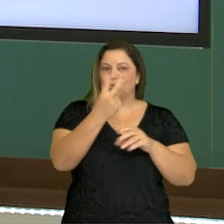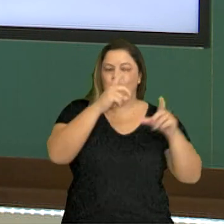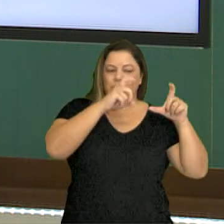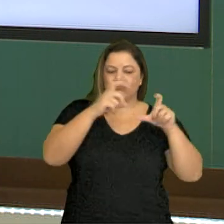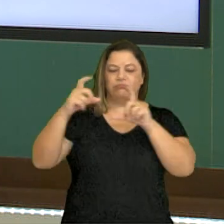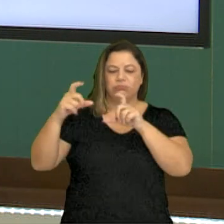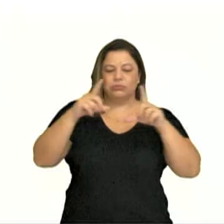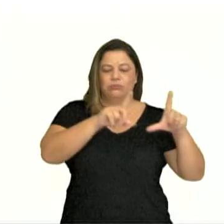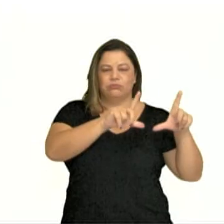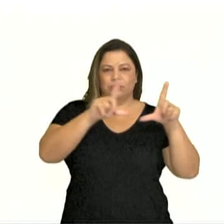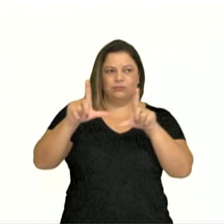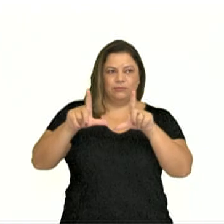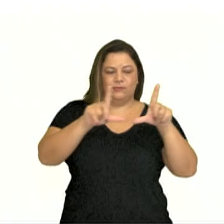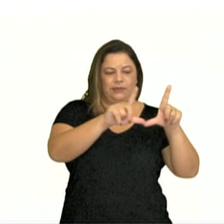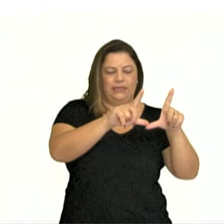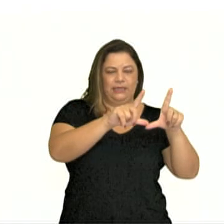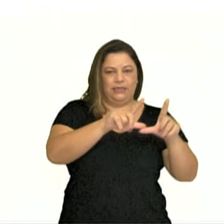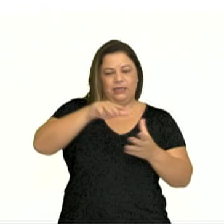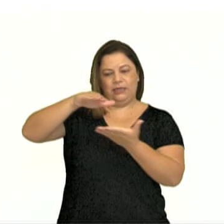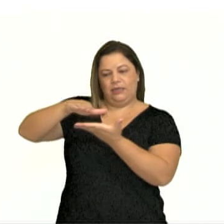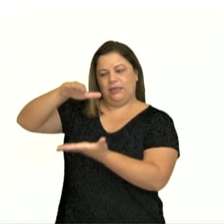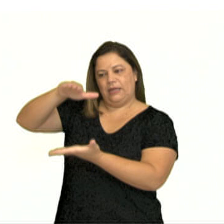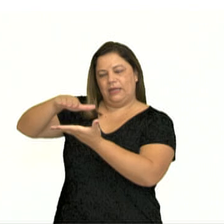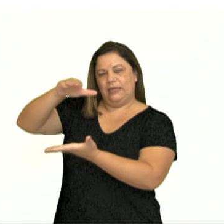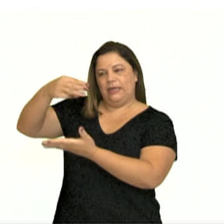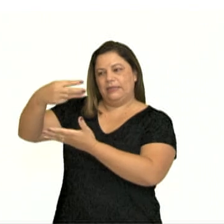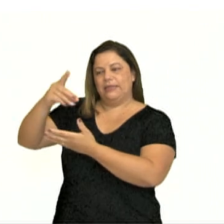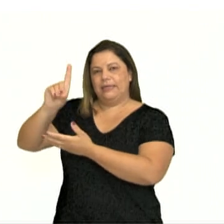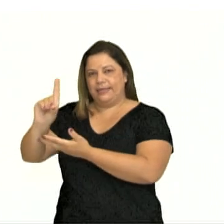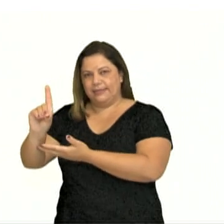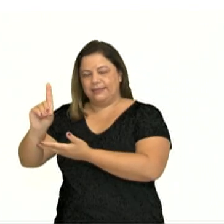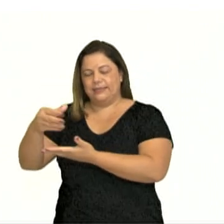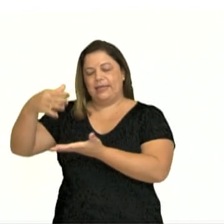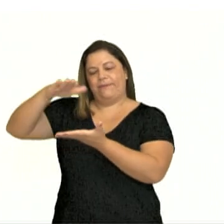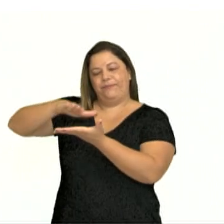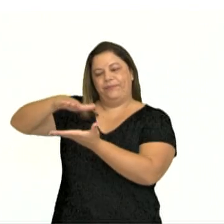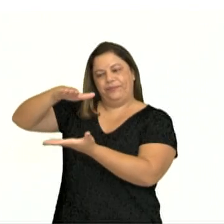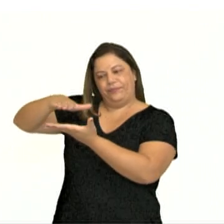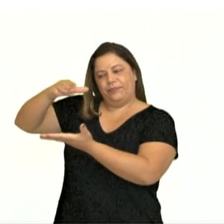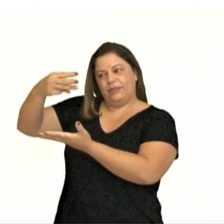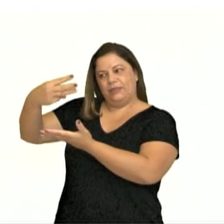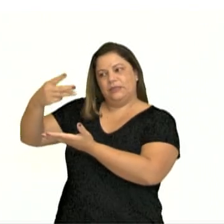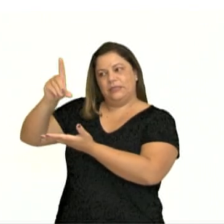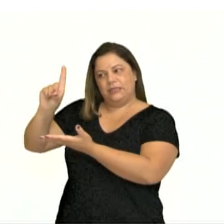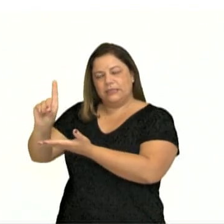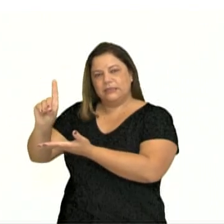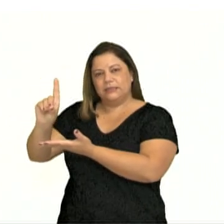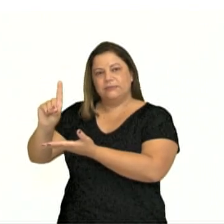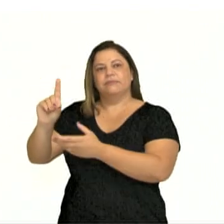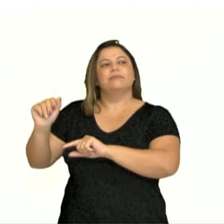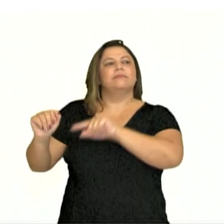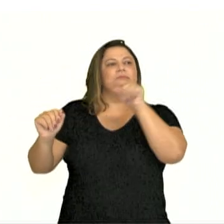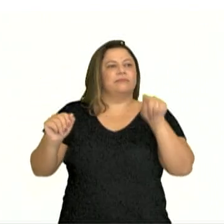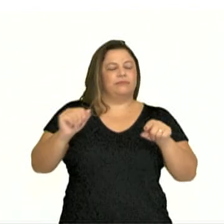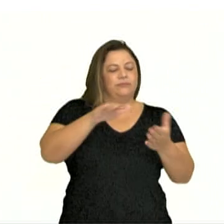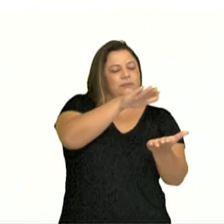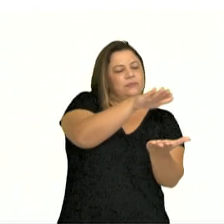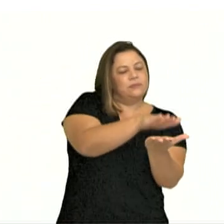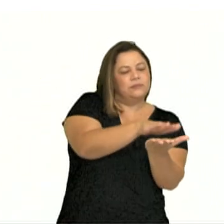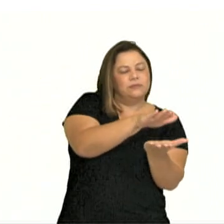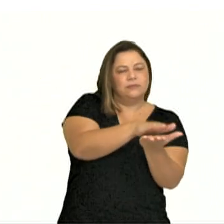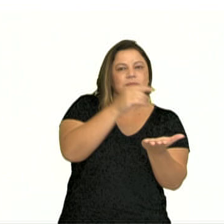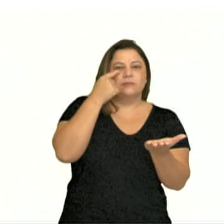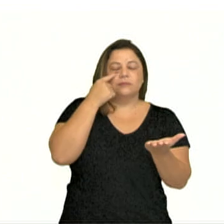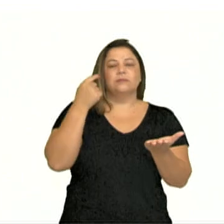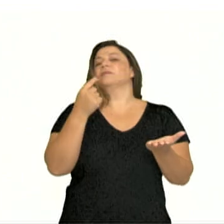mais tridimensional. Que a gente tem que entender que as células elas têm uma tridimensionalidade, né, tem três dimensões. Perceba